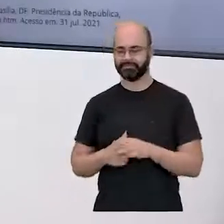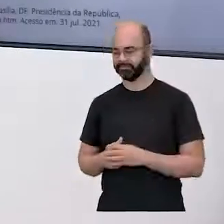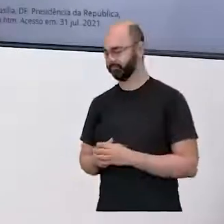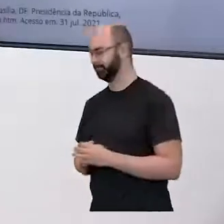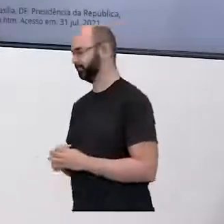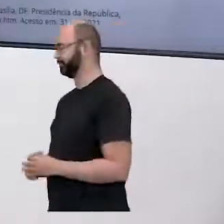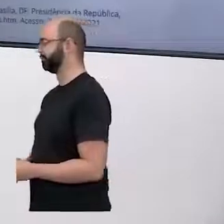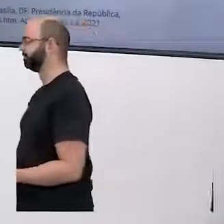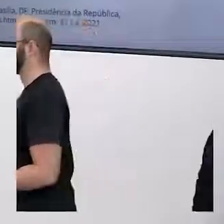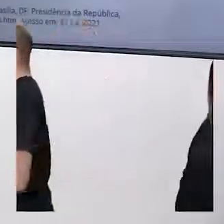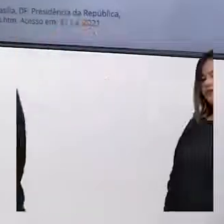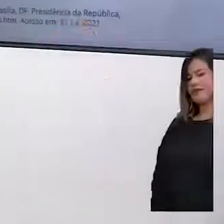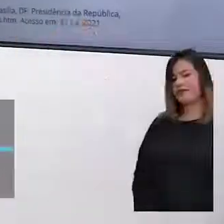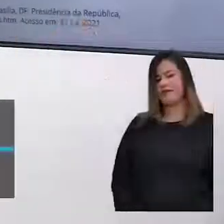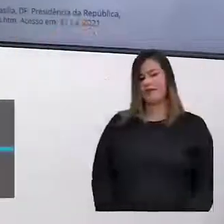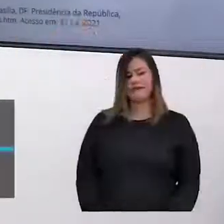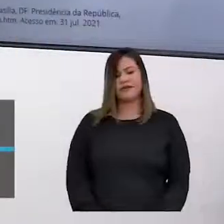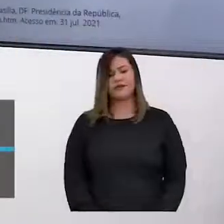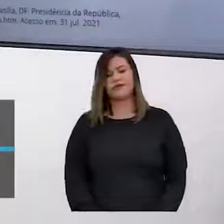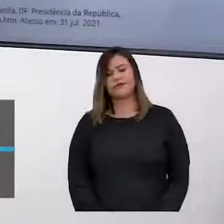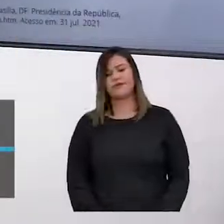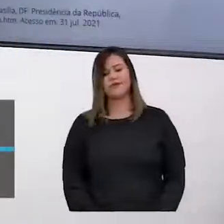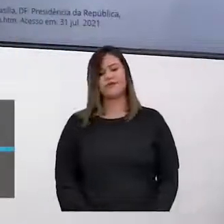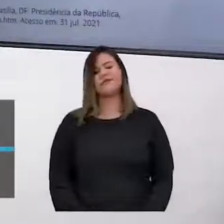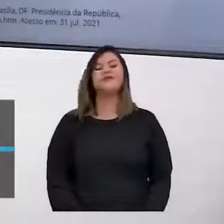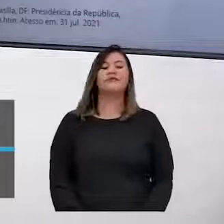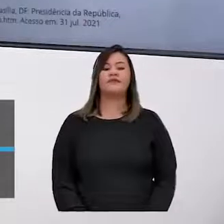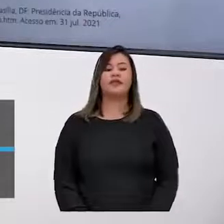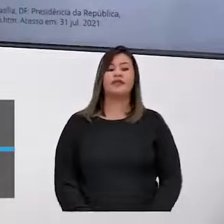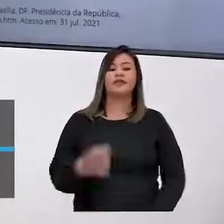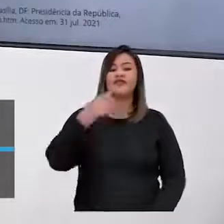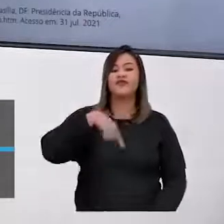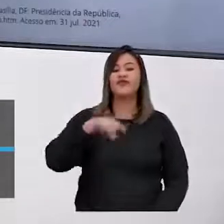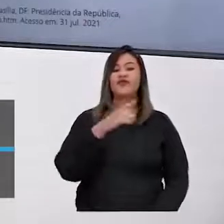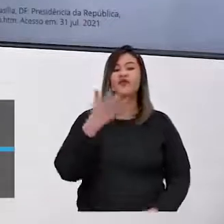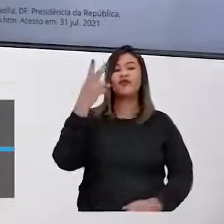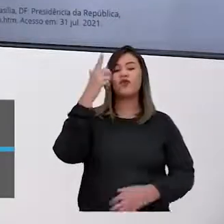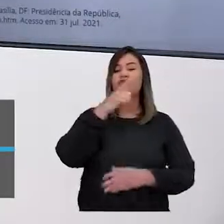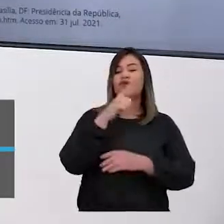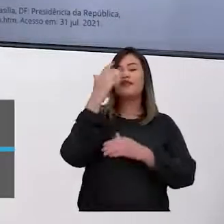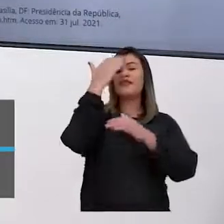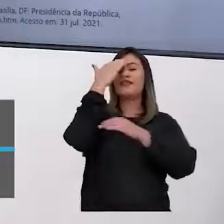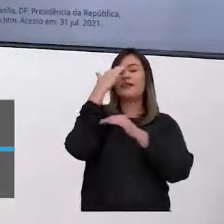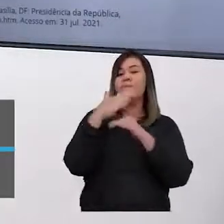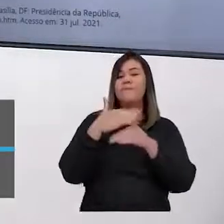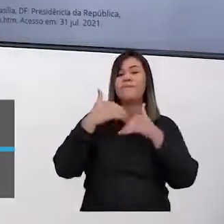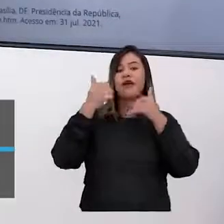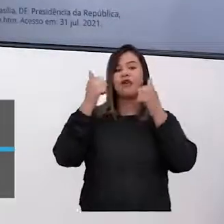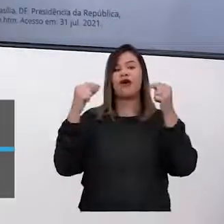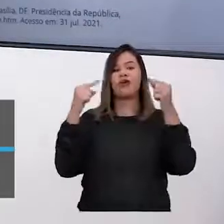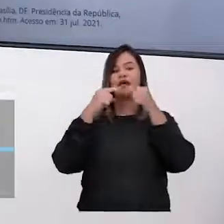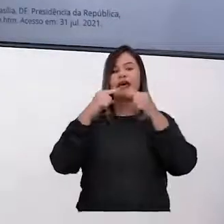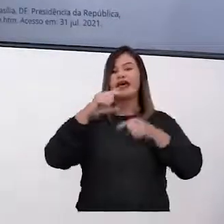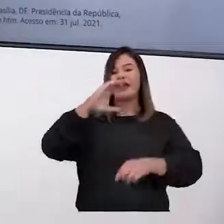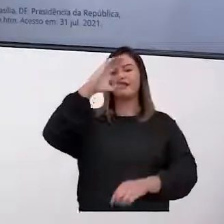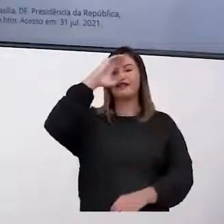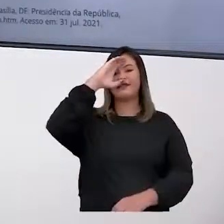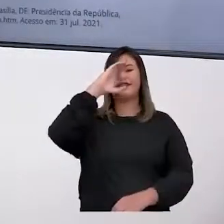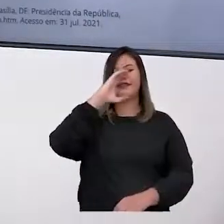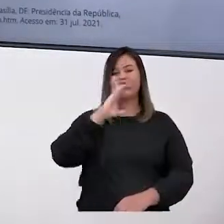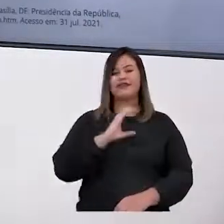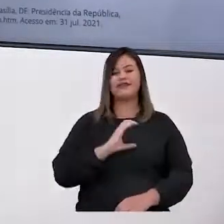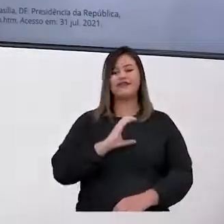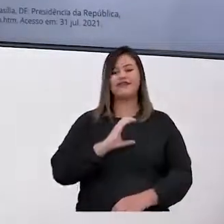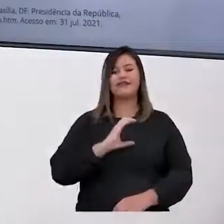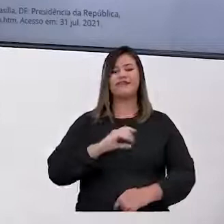gente, aí nós conseguimos ter uma outra dimensão ainda maior da questão aí da cidadania. Vamos ver aqui na tela, ó. Para ser cidadão, então, é